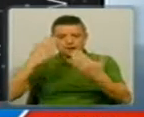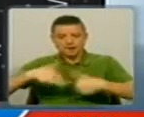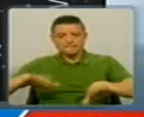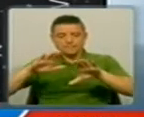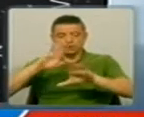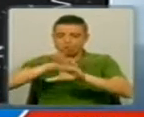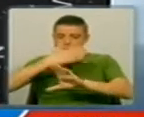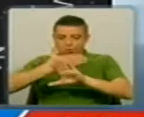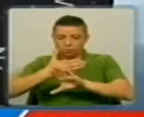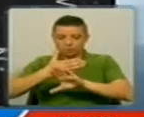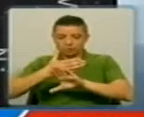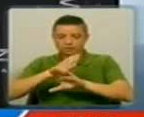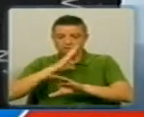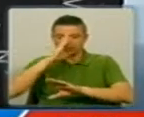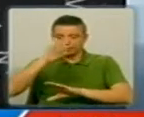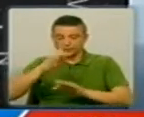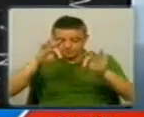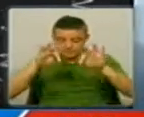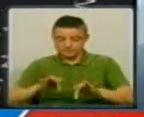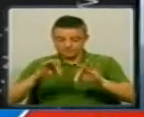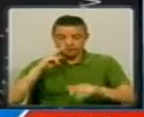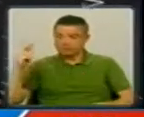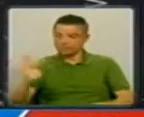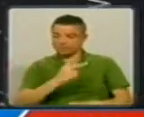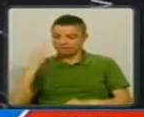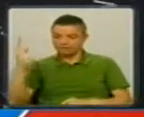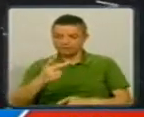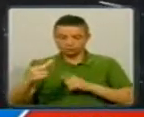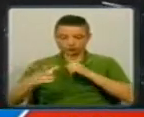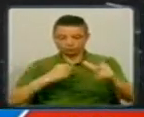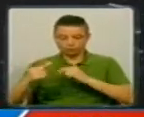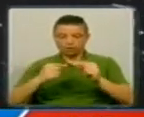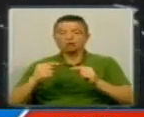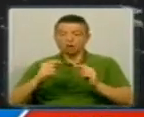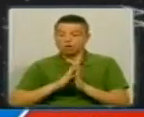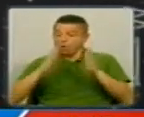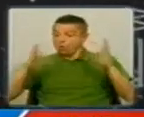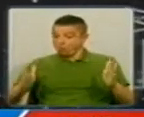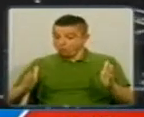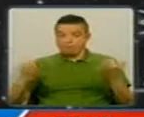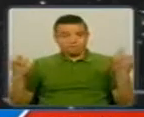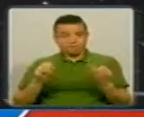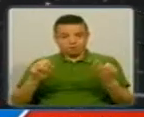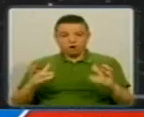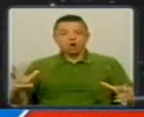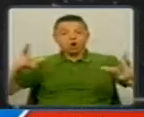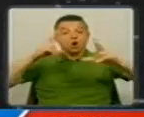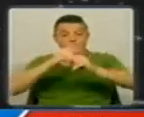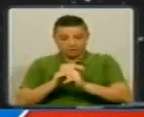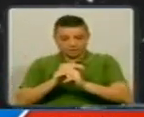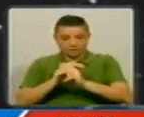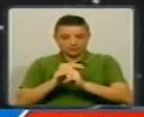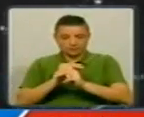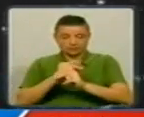ou seja, a explosão, a parte final da vida de uma estrela de grandes dimensões. Porém, o termo nova ficou para